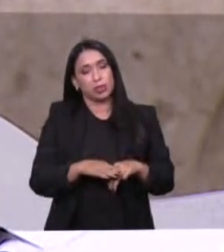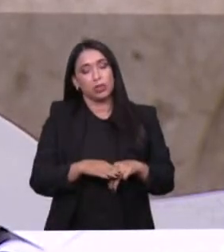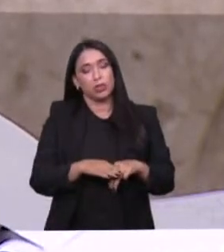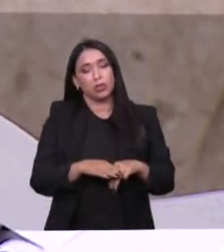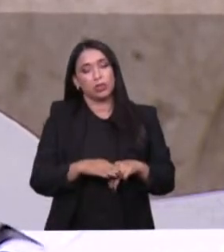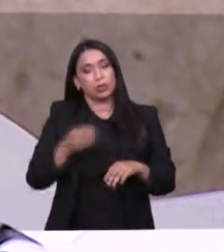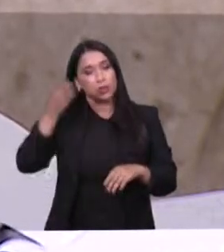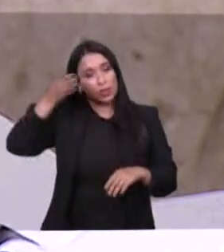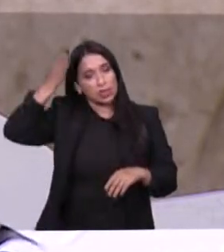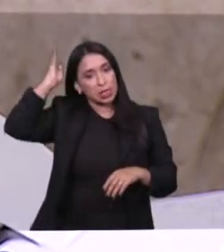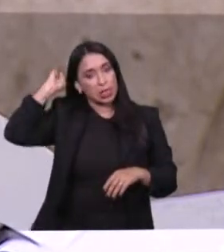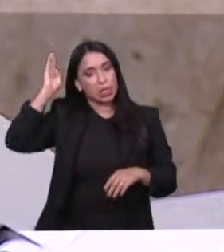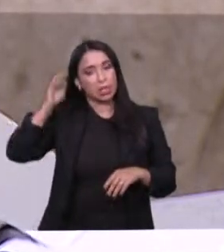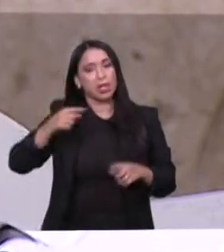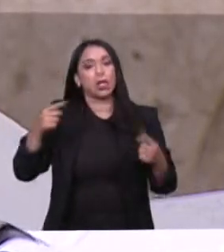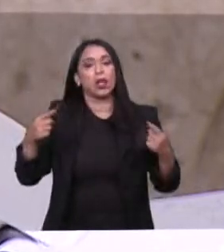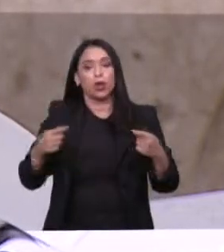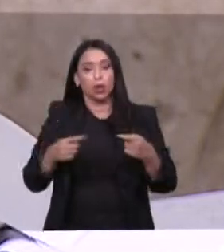declaram